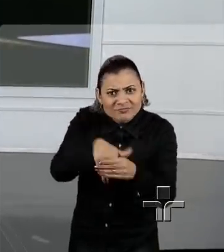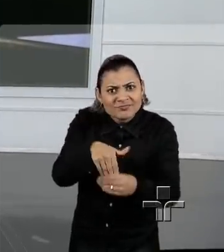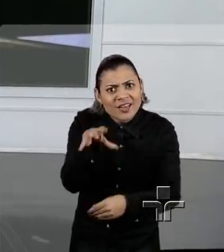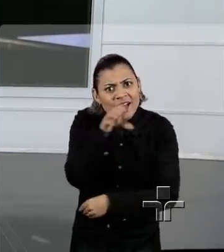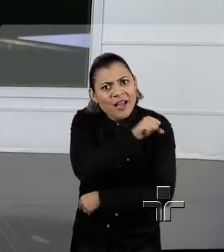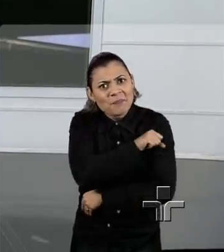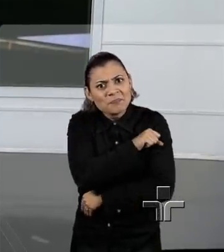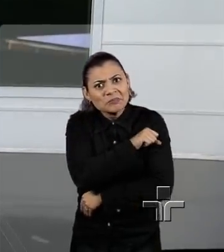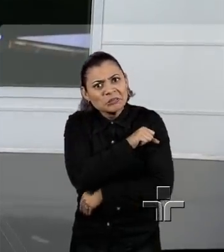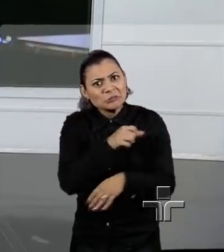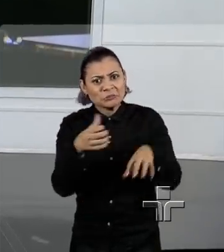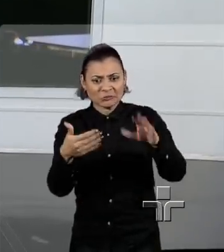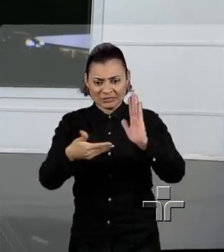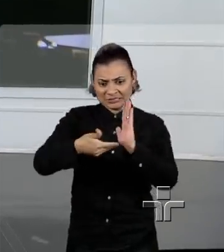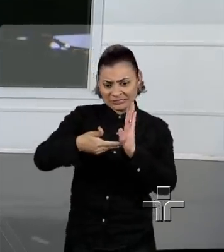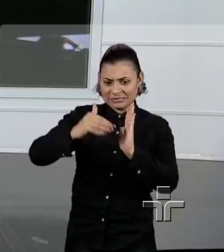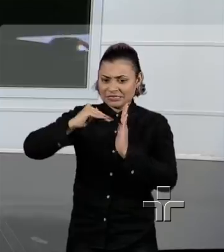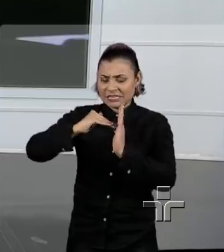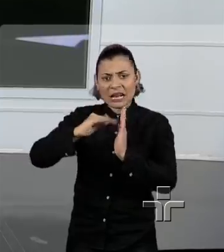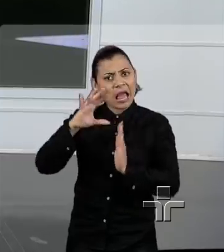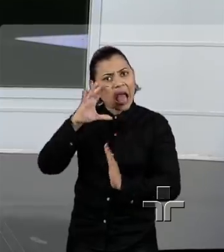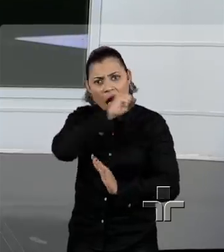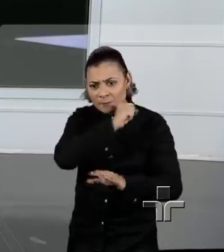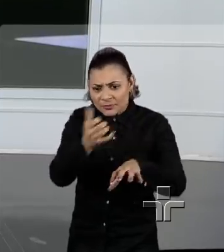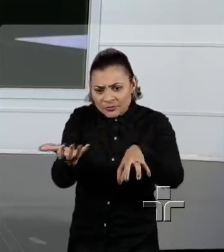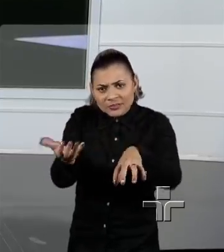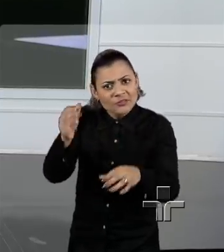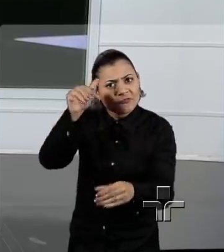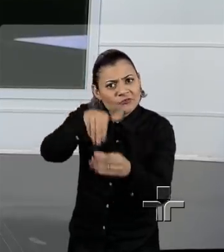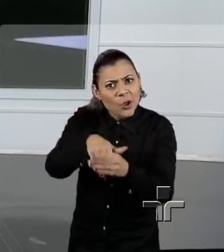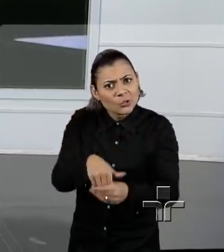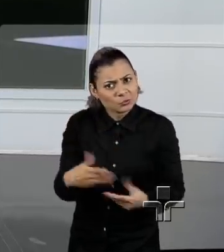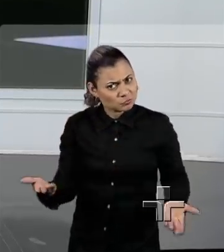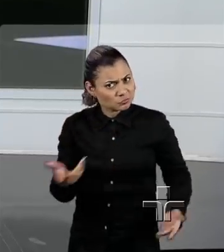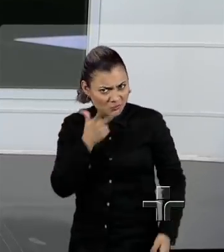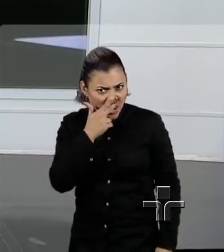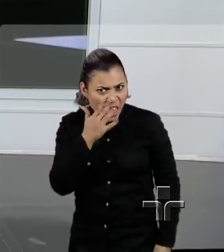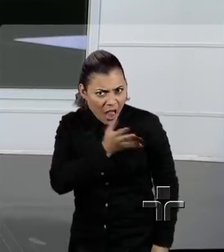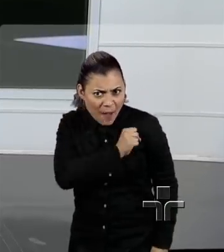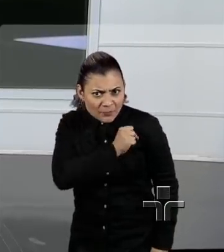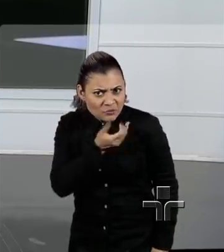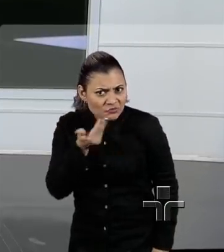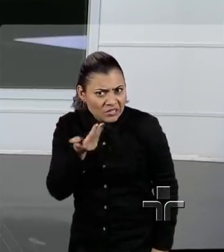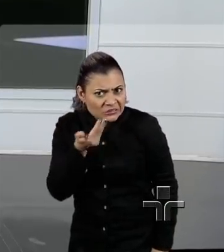Reunindo as duas casas, Câmara e Senado, ou não? Mas pelo que parece foi, né?